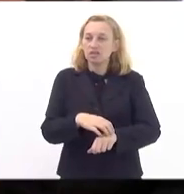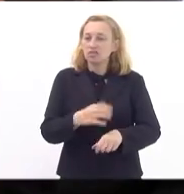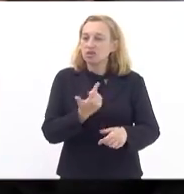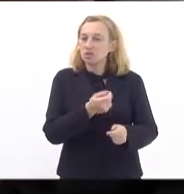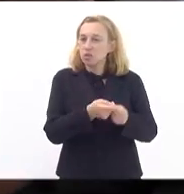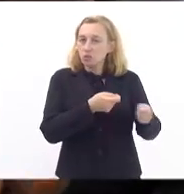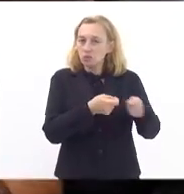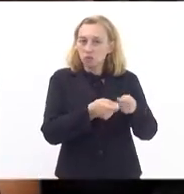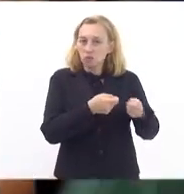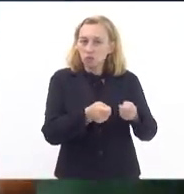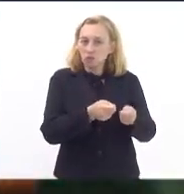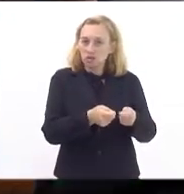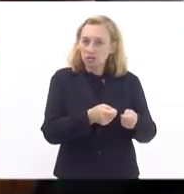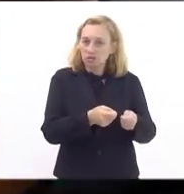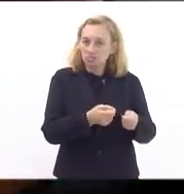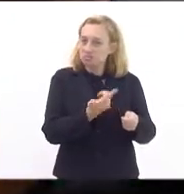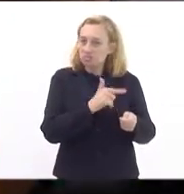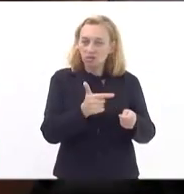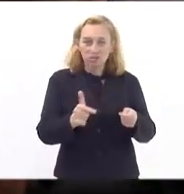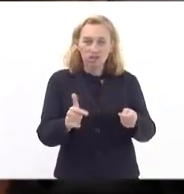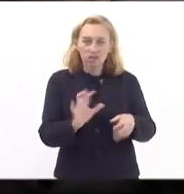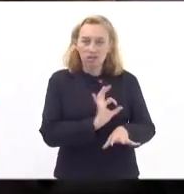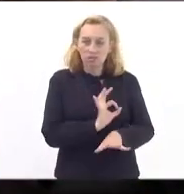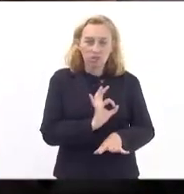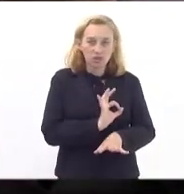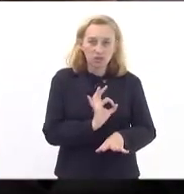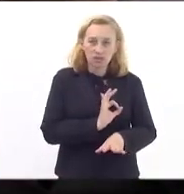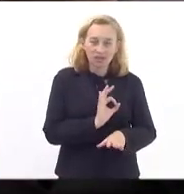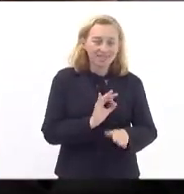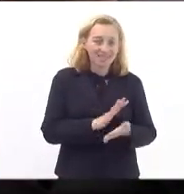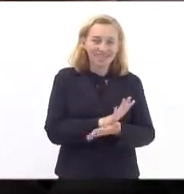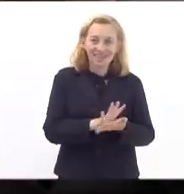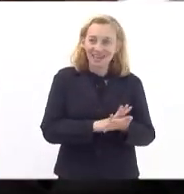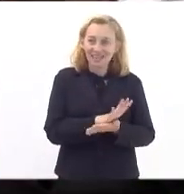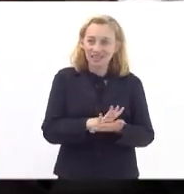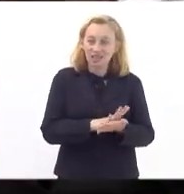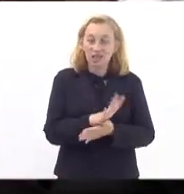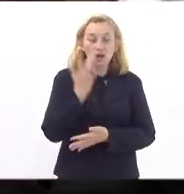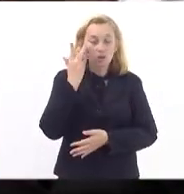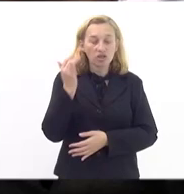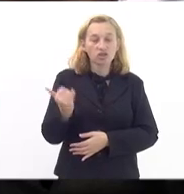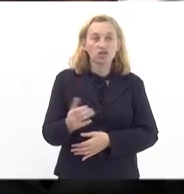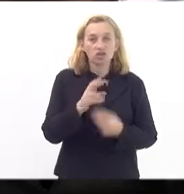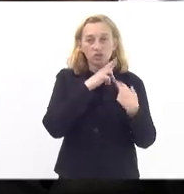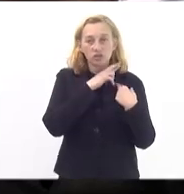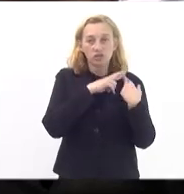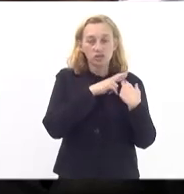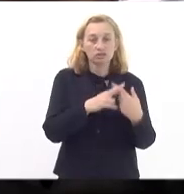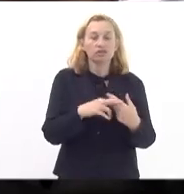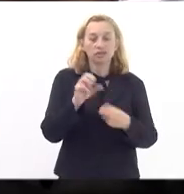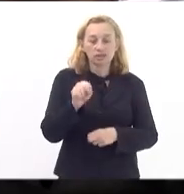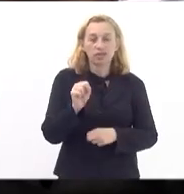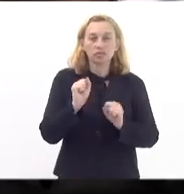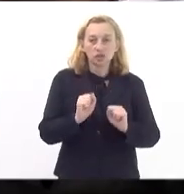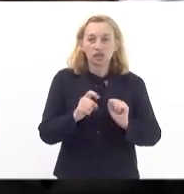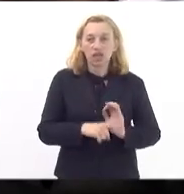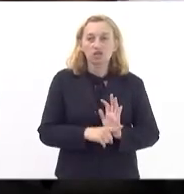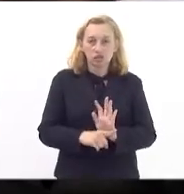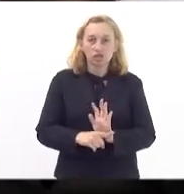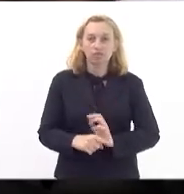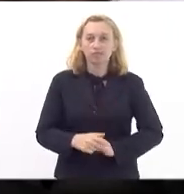da polícia quanto da agência quanto de receptadores eu acho que é responsável que ela poderia